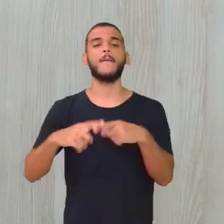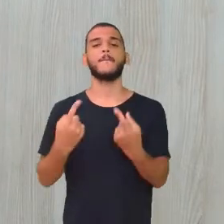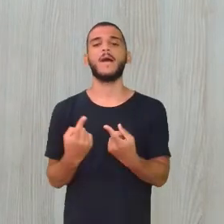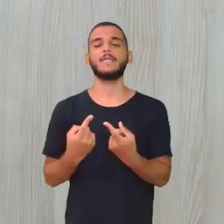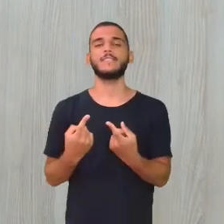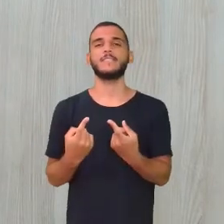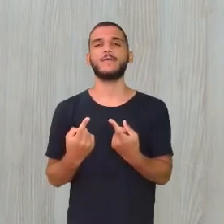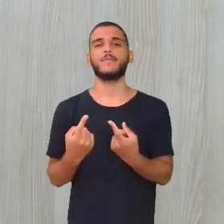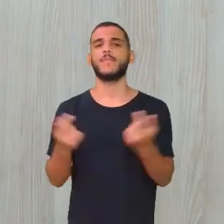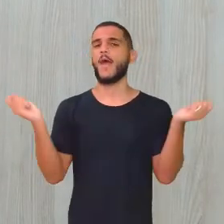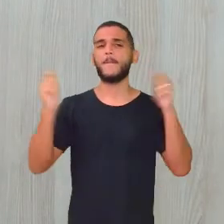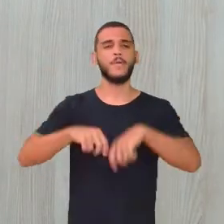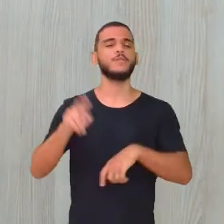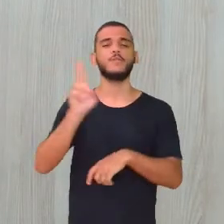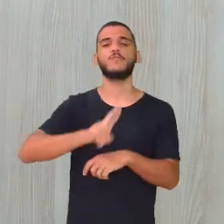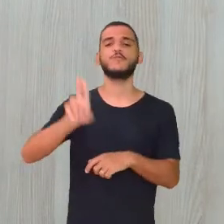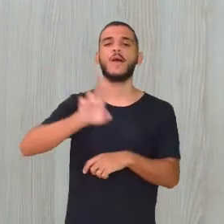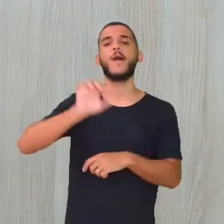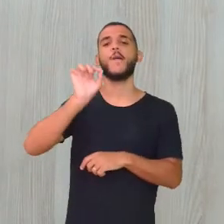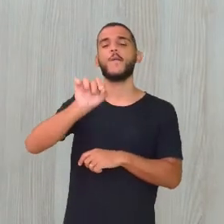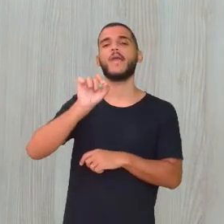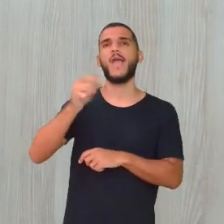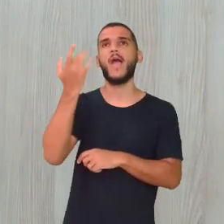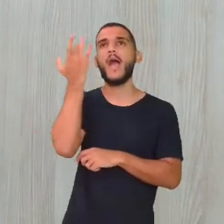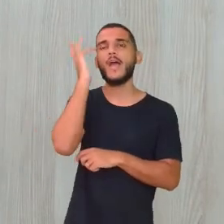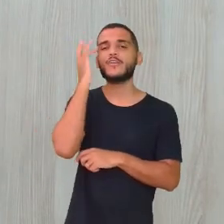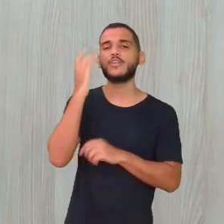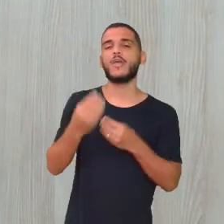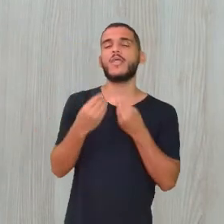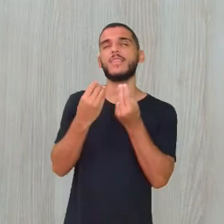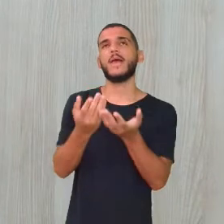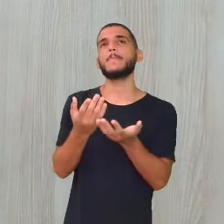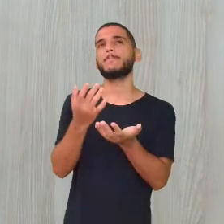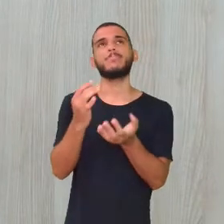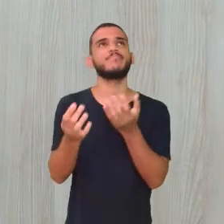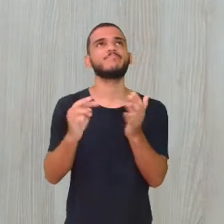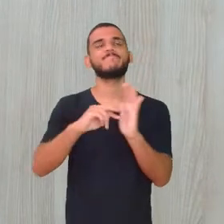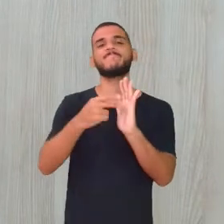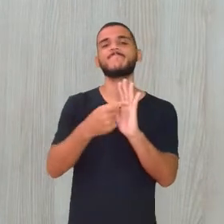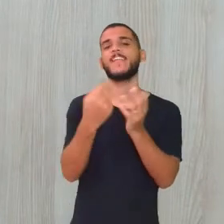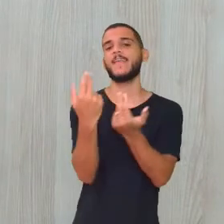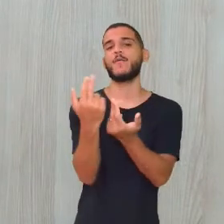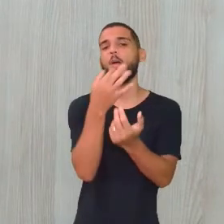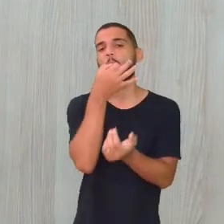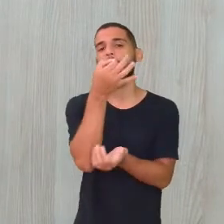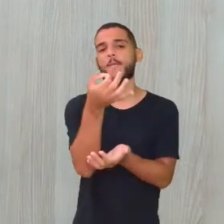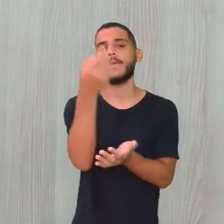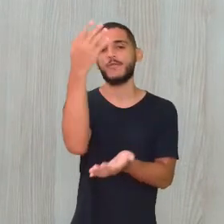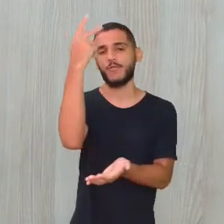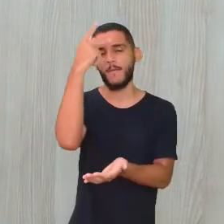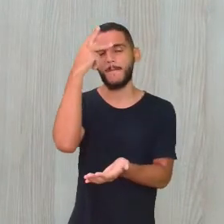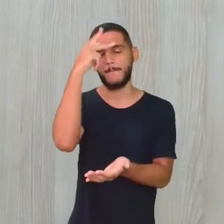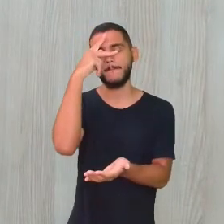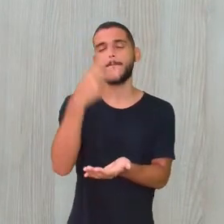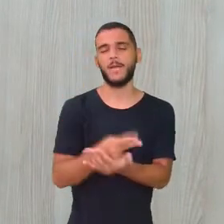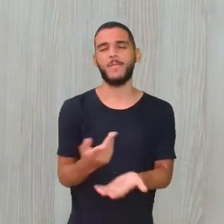pode usar um achismo, dar a ele um peso de argumento, por exemplo, de fato. Porque